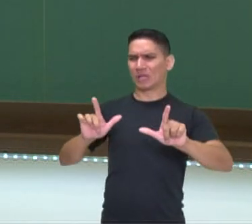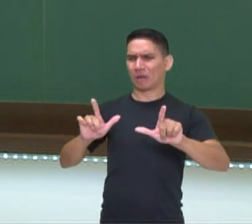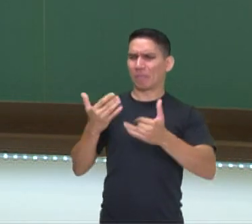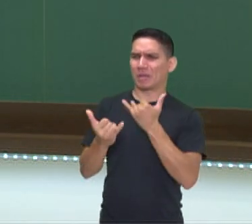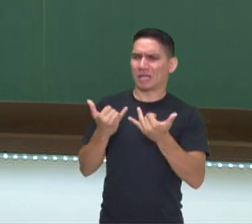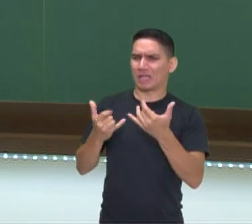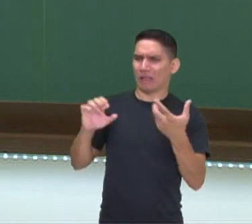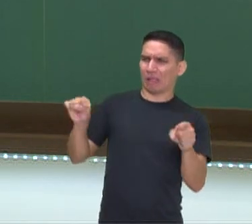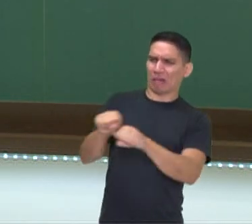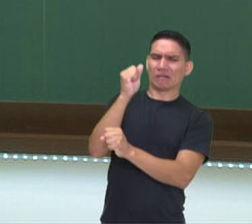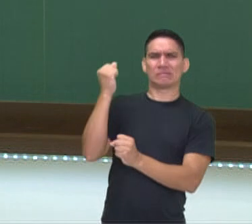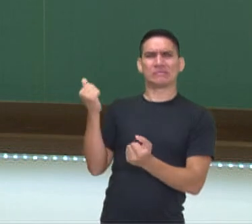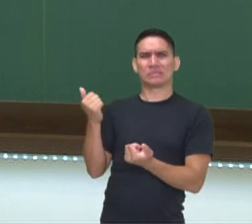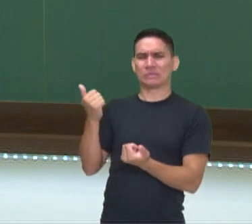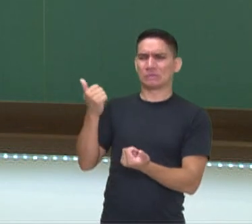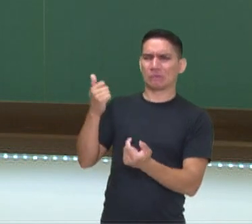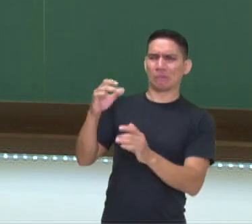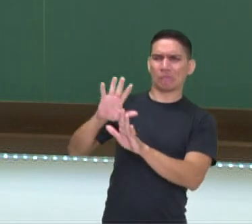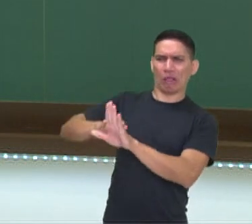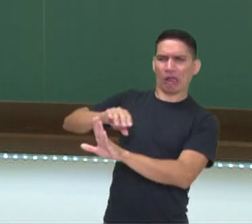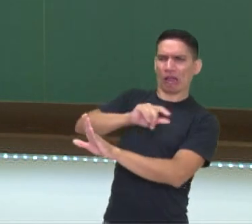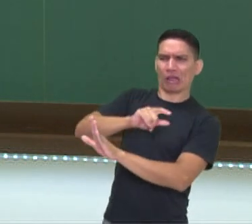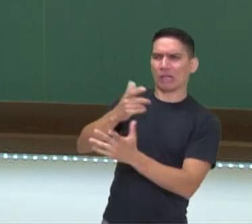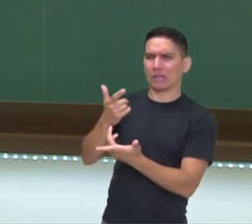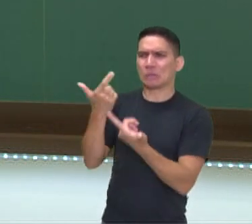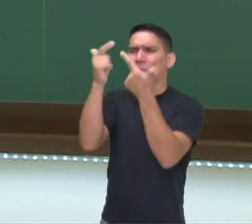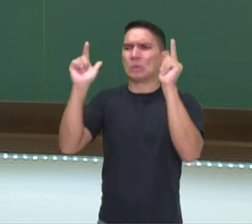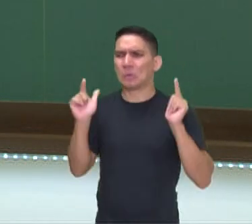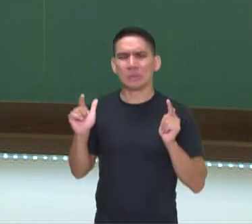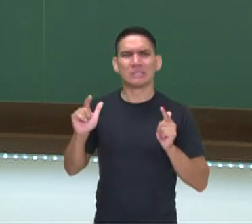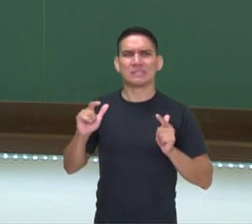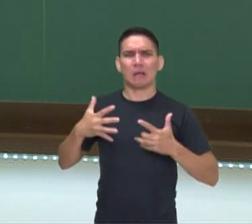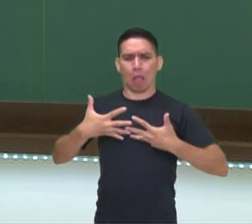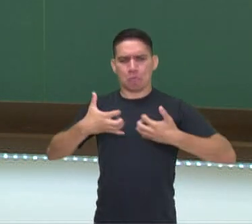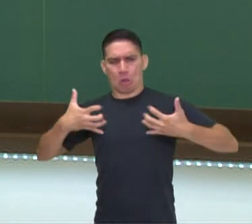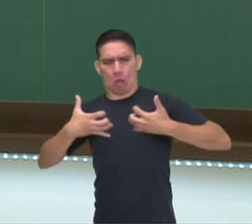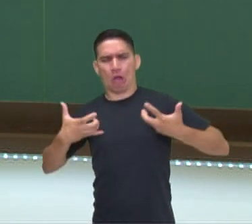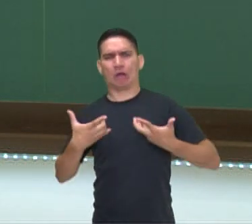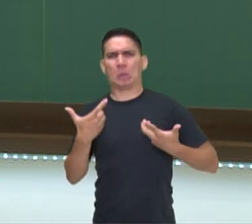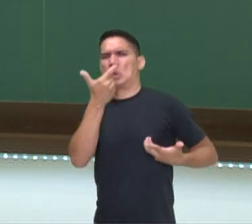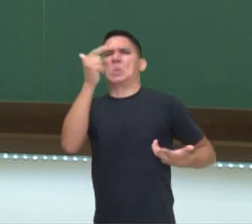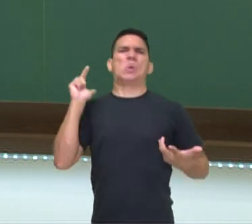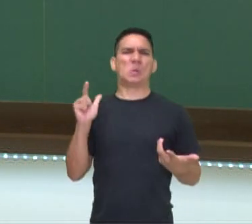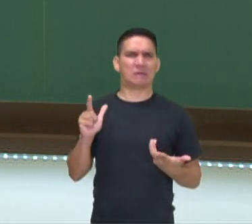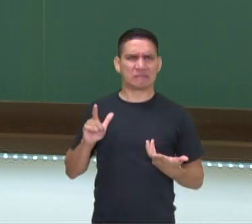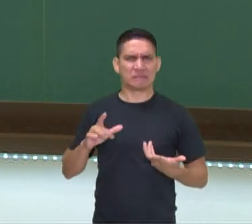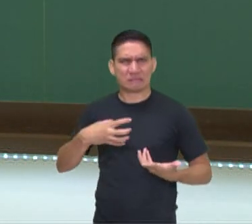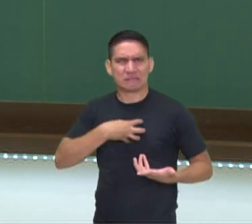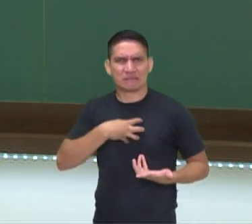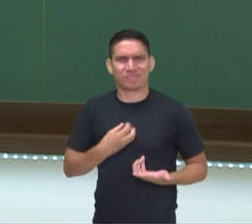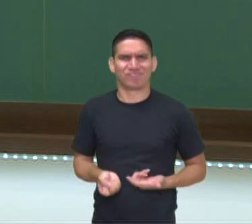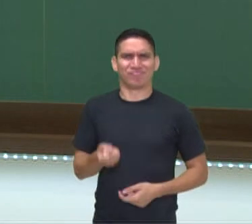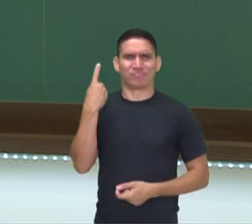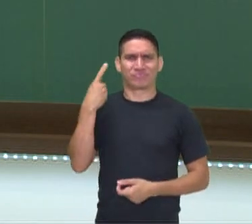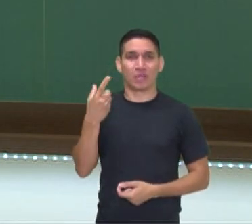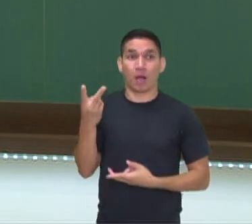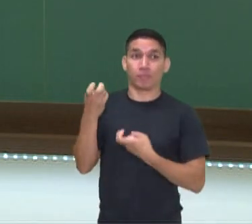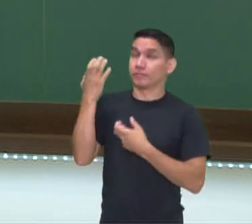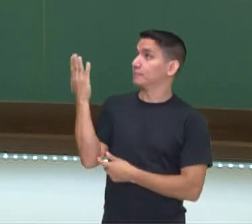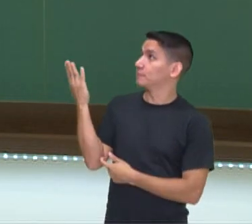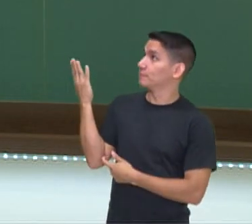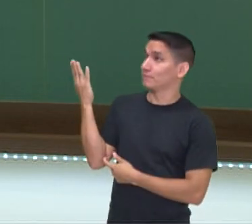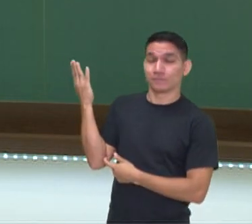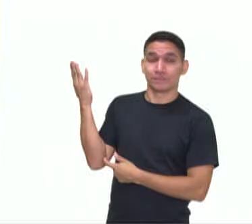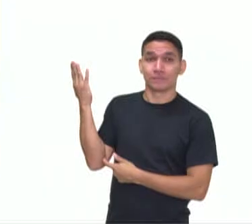de idealização, os músculos do cara tem demais nessa história, né? E a gente vai ver já com o sonho de